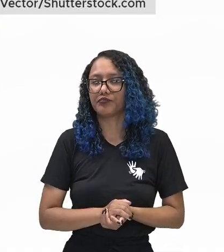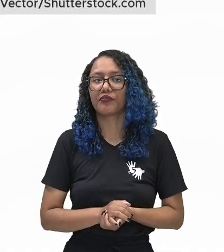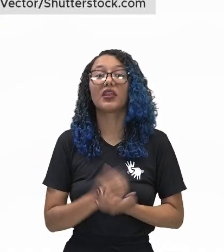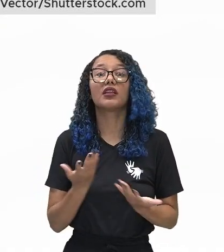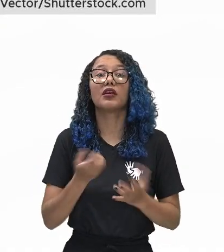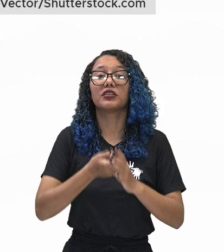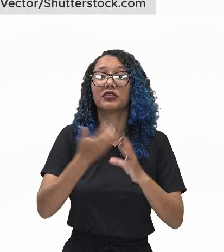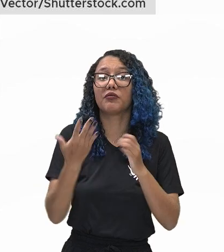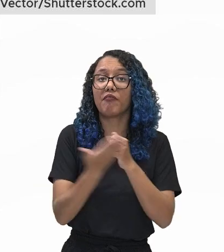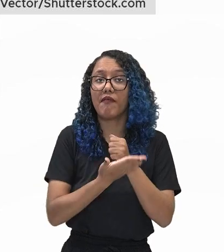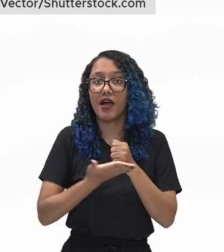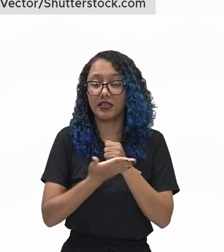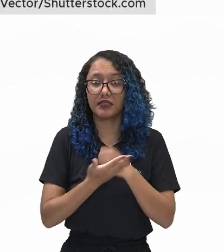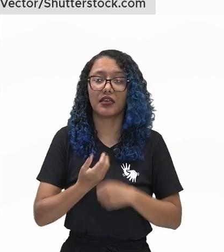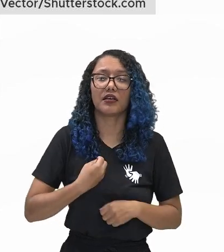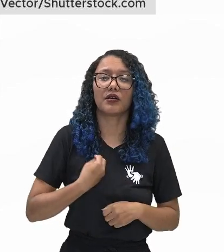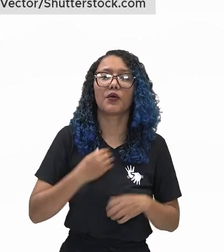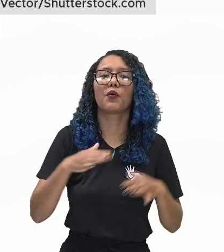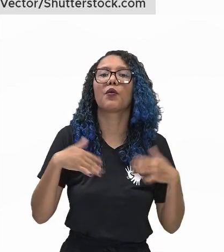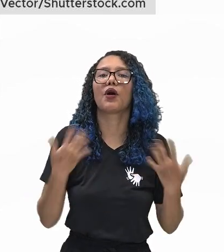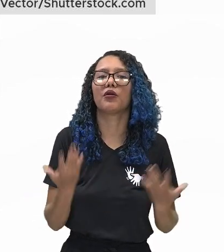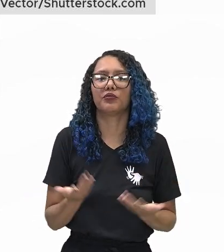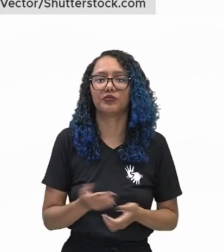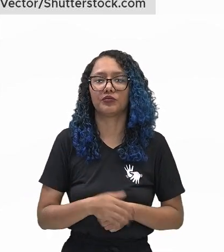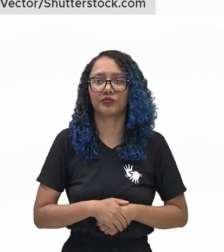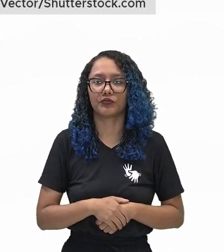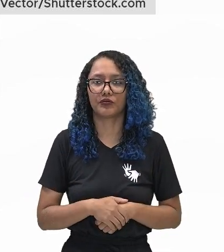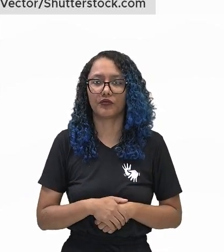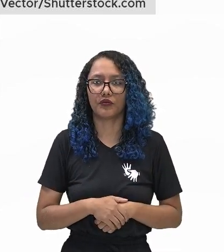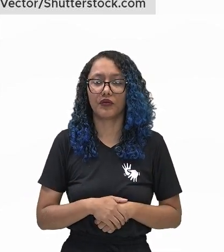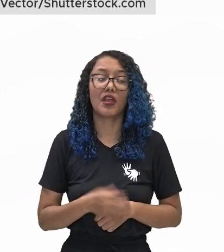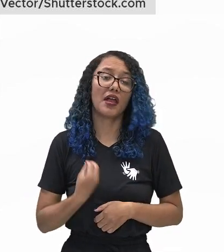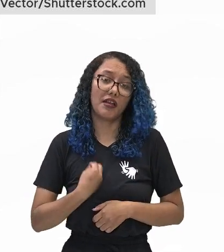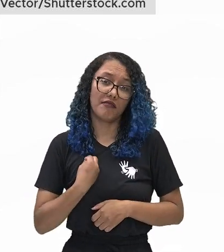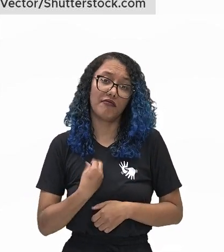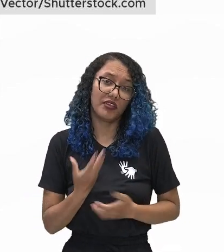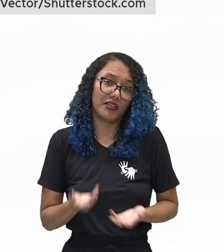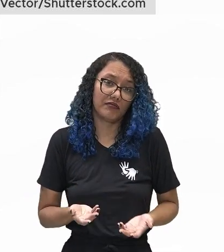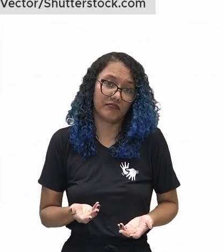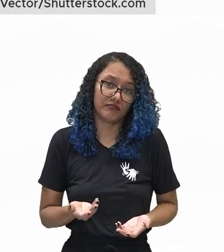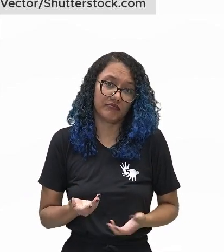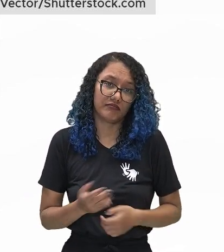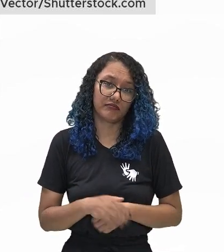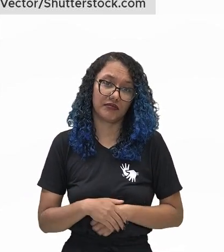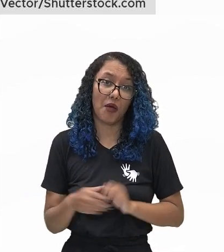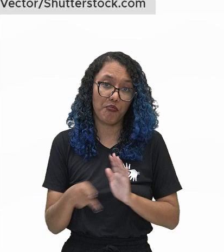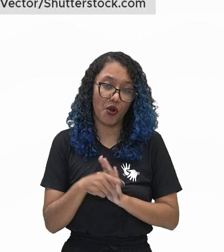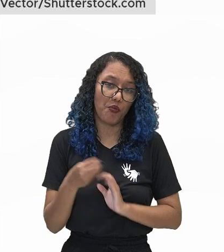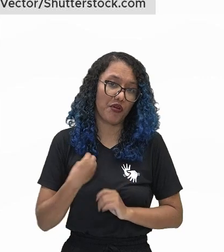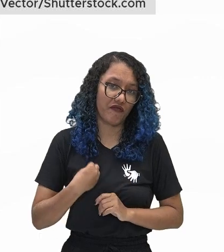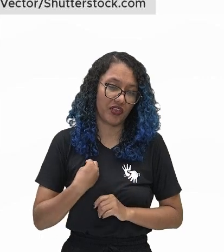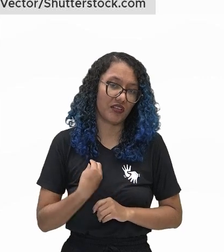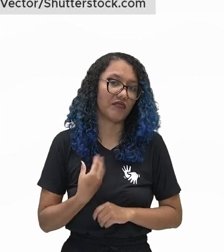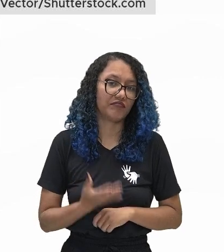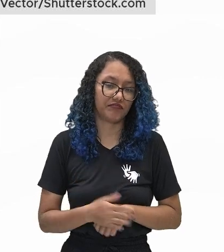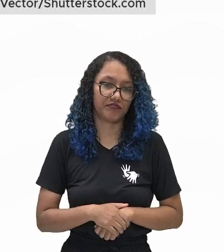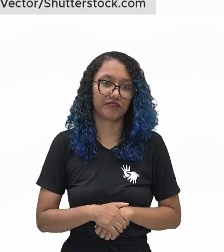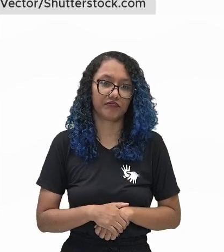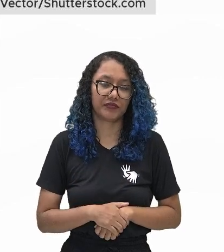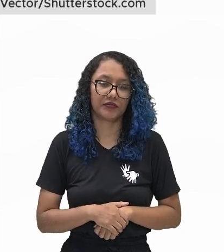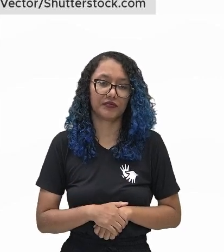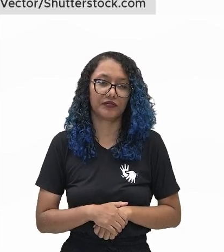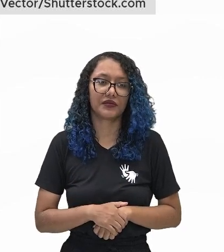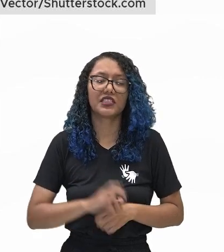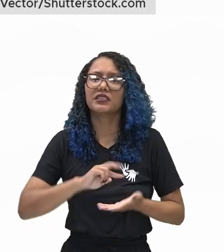do existencialismo. O fato da existência. Vejam aí, o fato da existência significa o